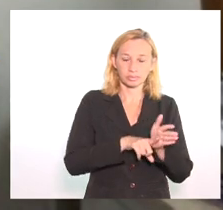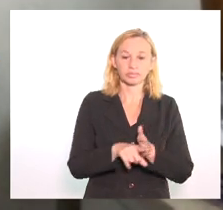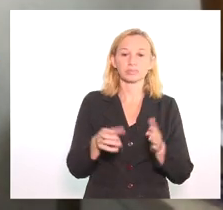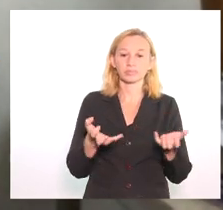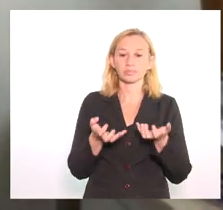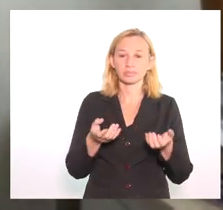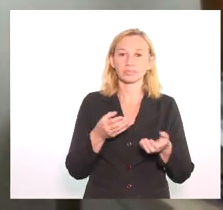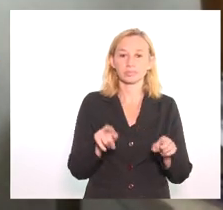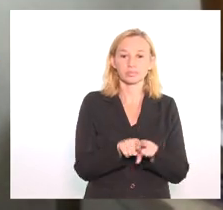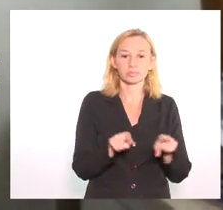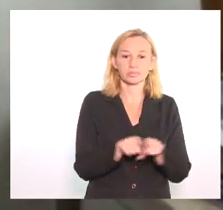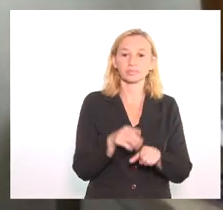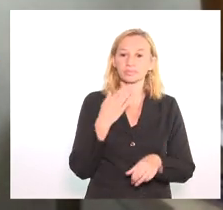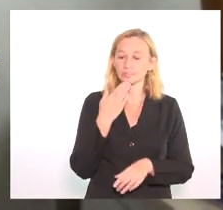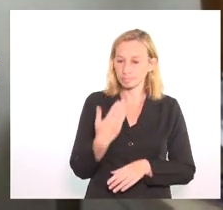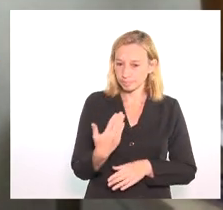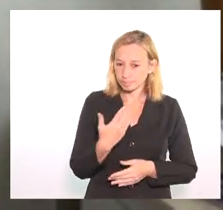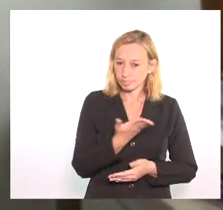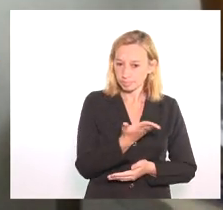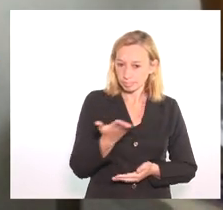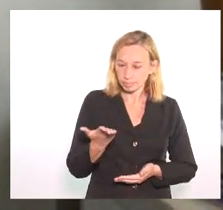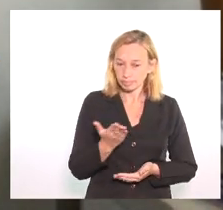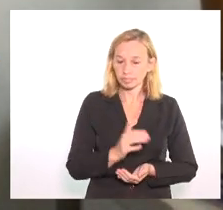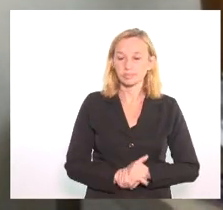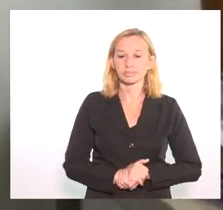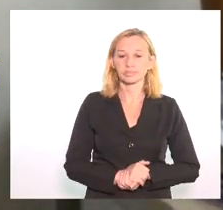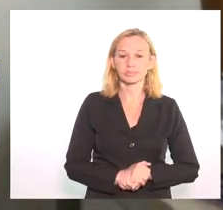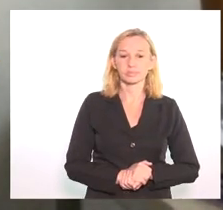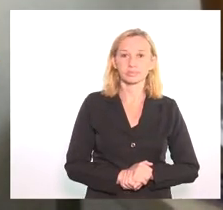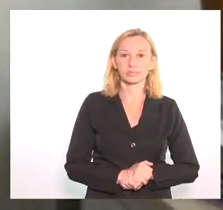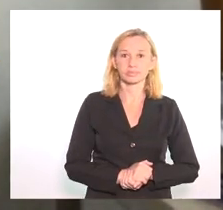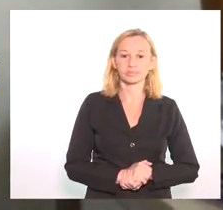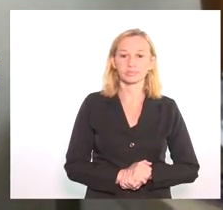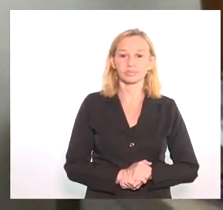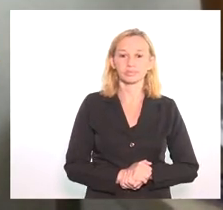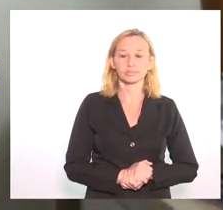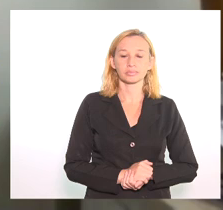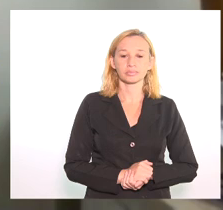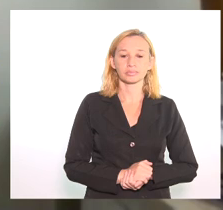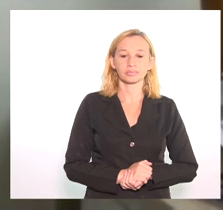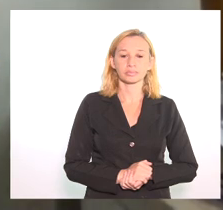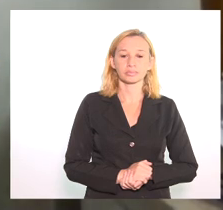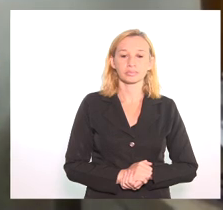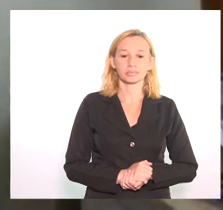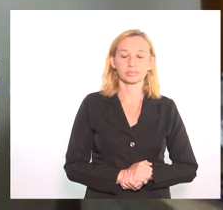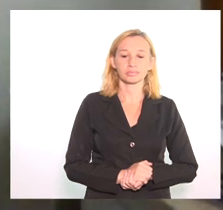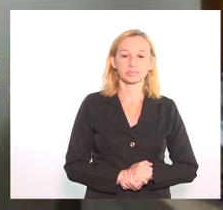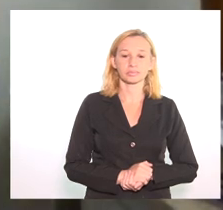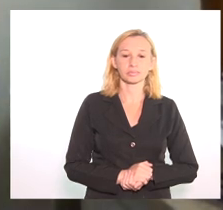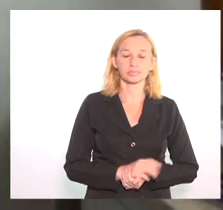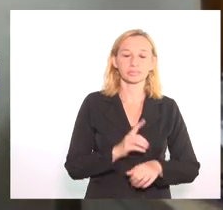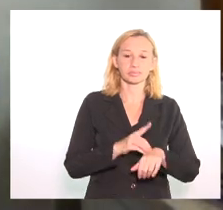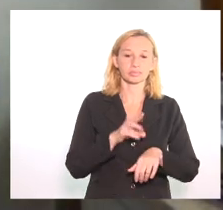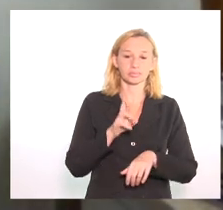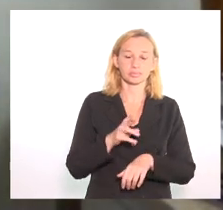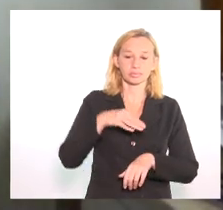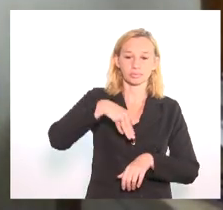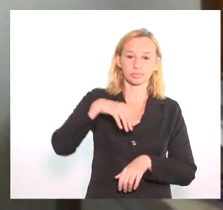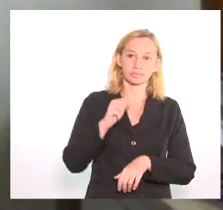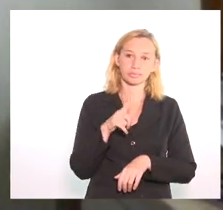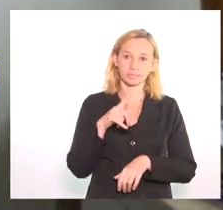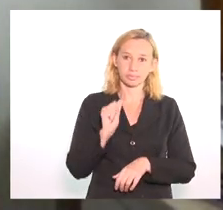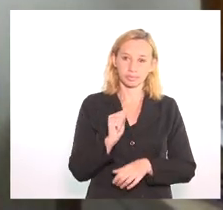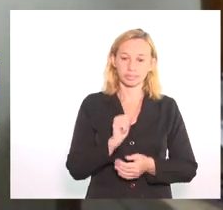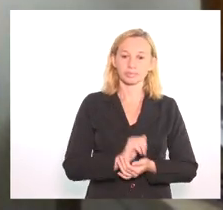também pedir autorização para esses dois pleitos, né, da doutora Magda Chambriard e